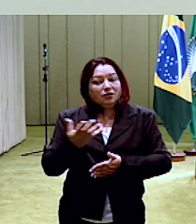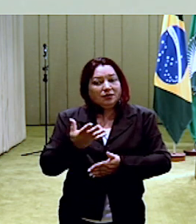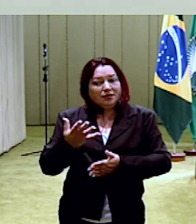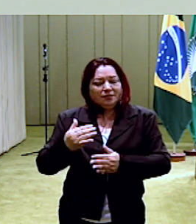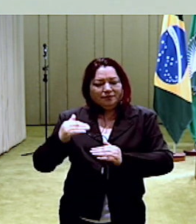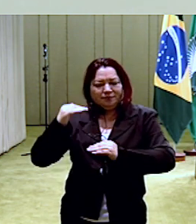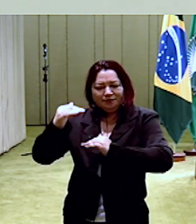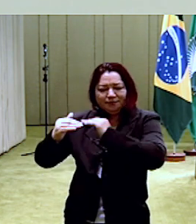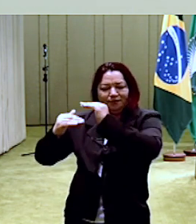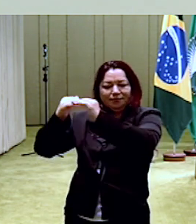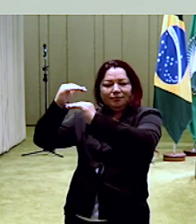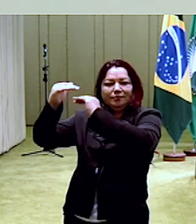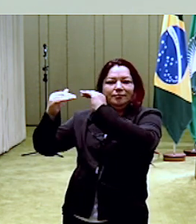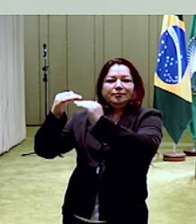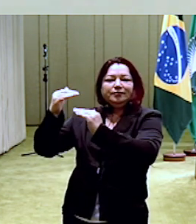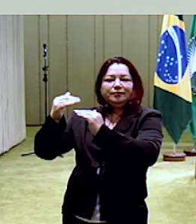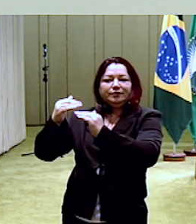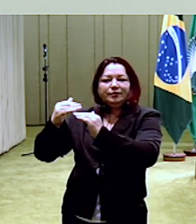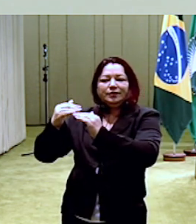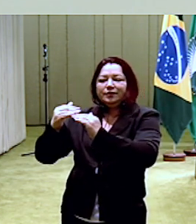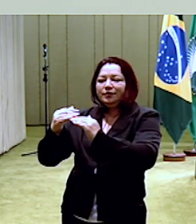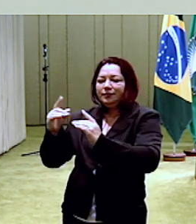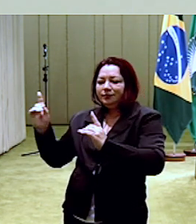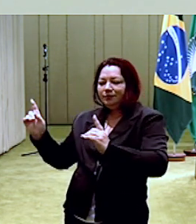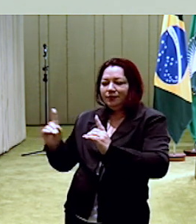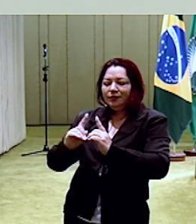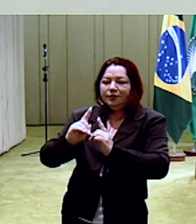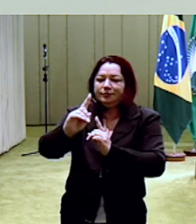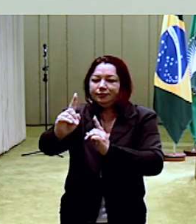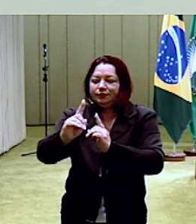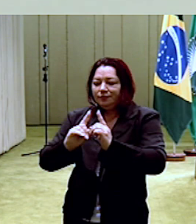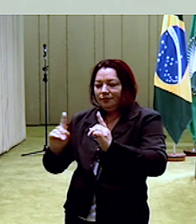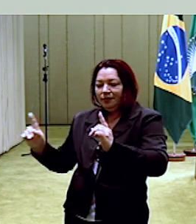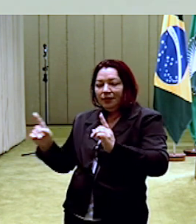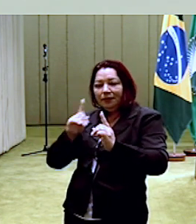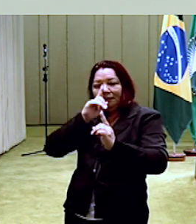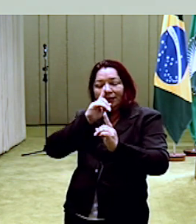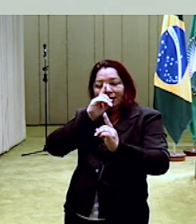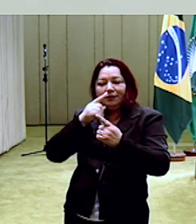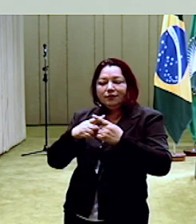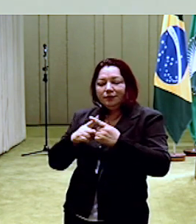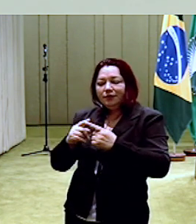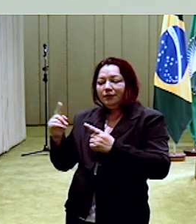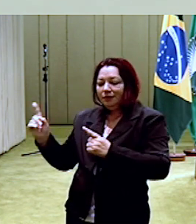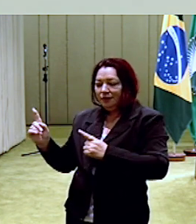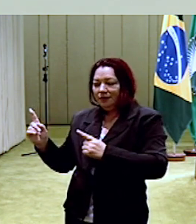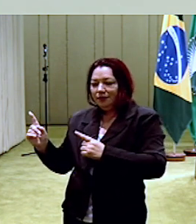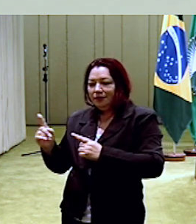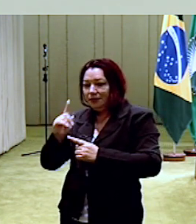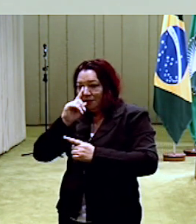vez mais que os bancos de desenvolvimento, ao invés de tomarem risco direto, eles diminuam os riscos do projeto. Então, a gente entra na fase